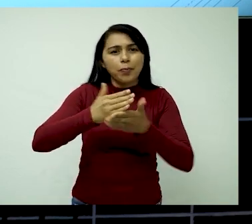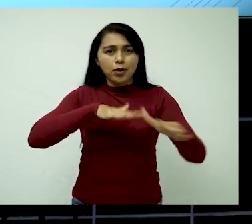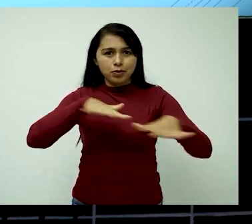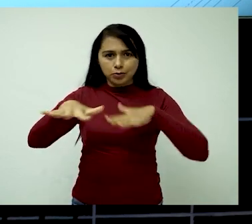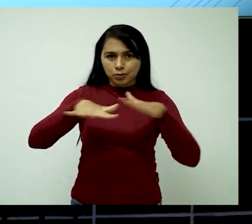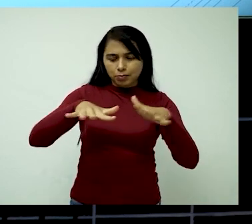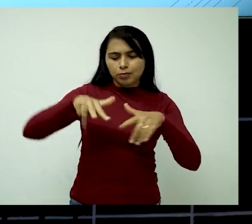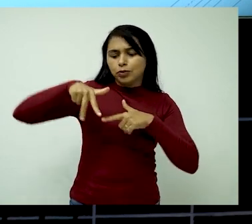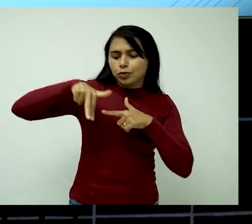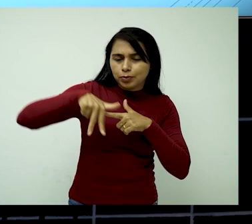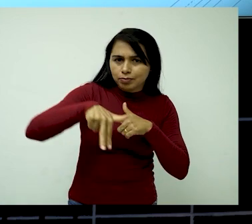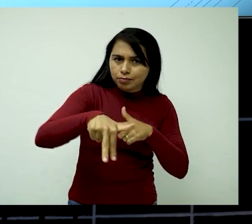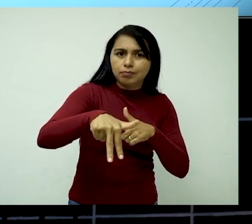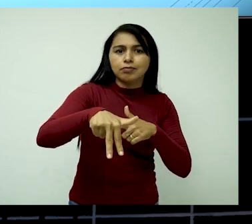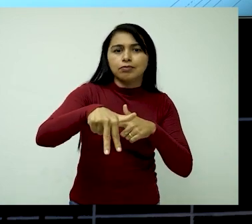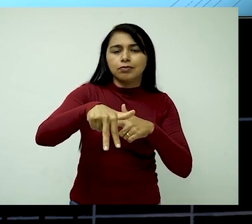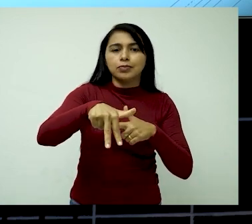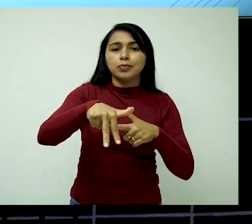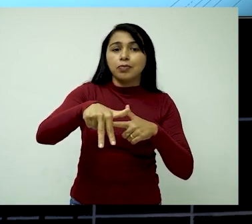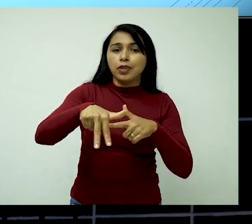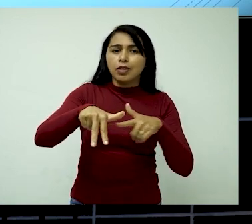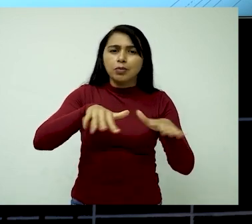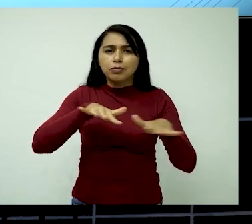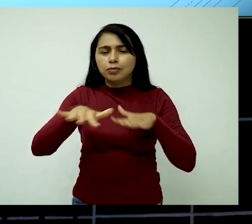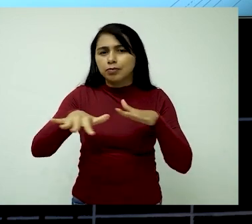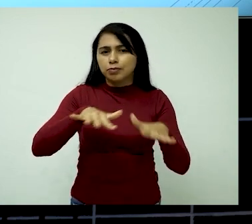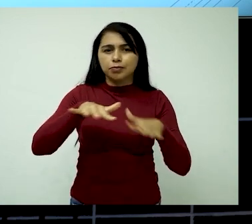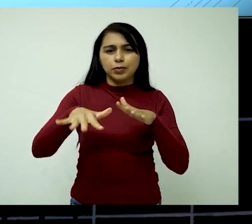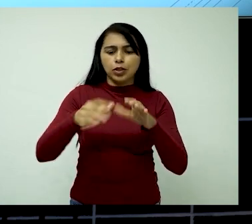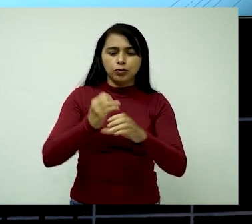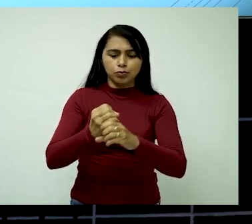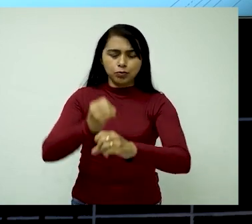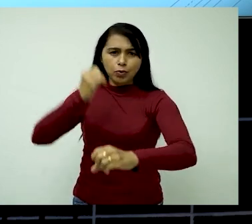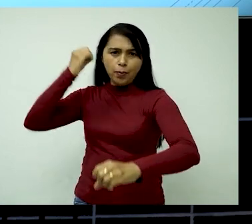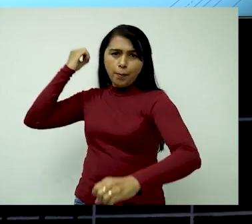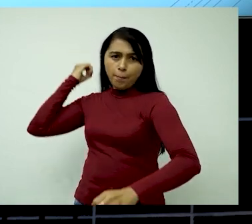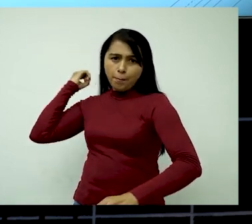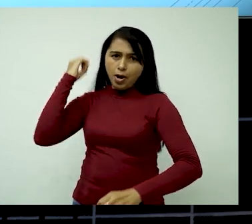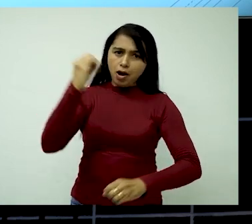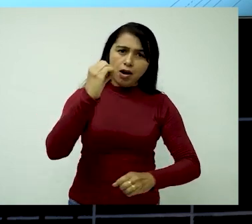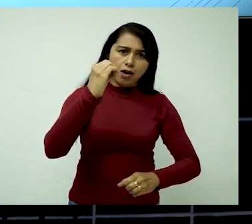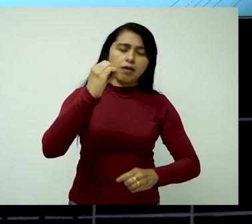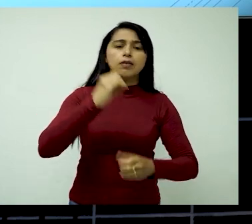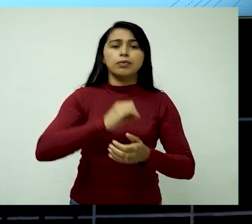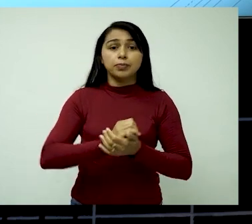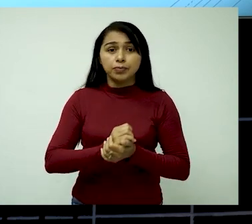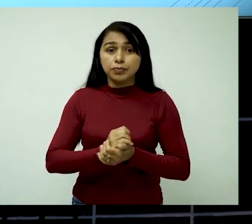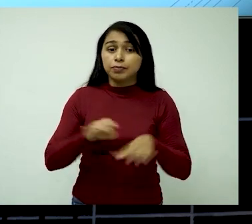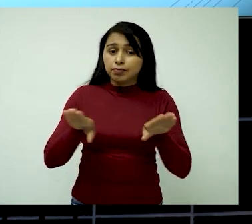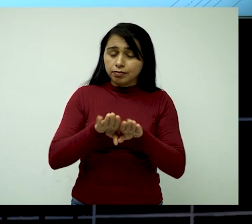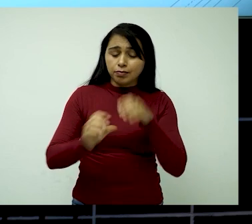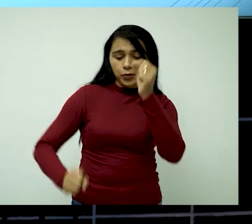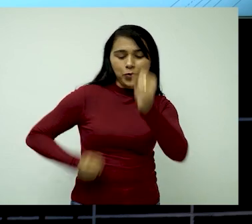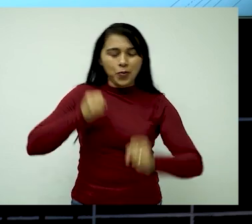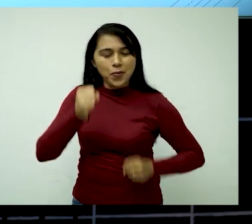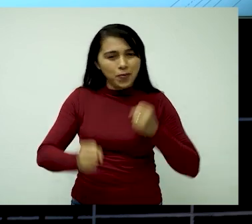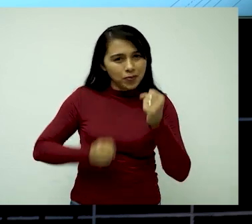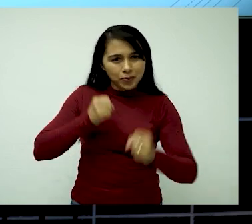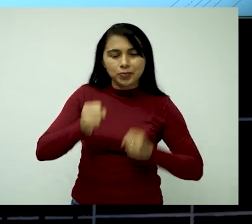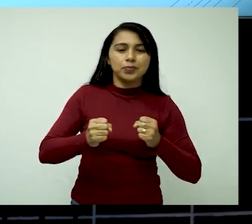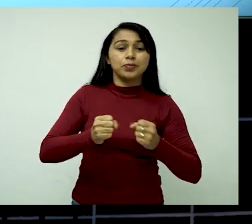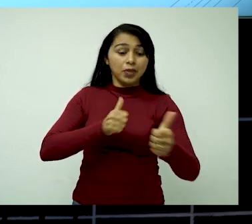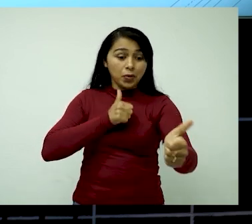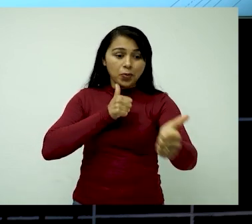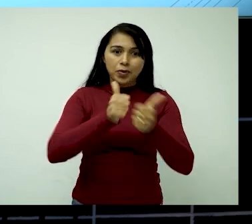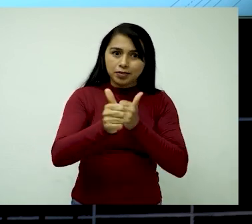de caminhar, os primeiros movimentos de lançar, os primeiros movimentos de correr, tá? Então o atletismo